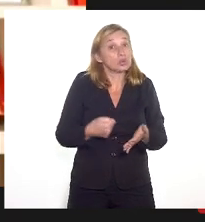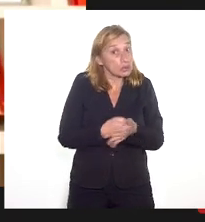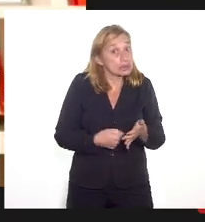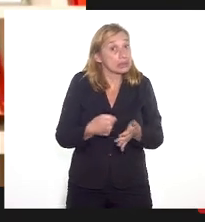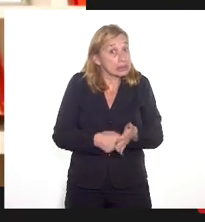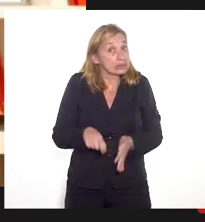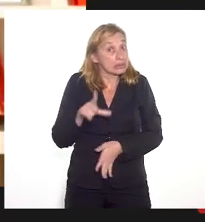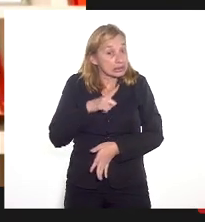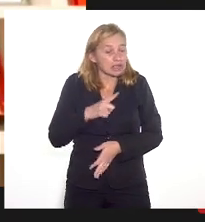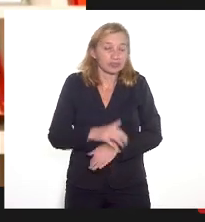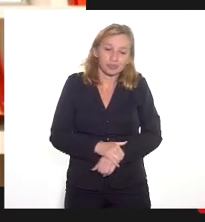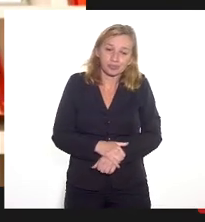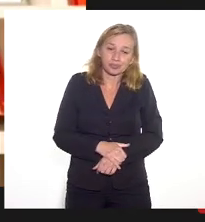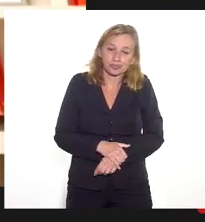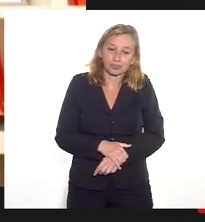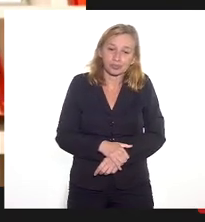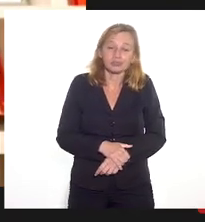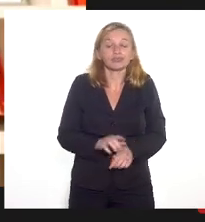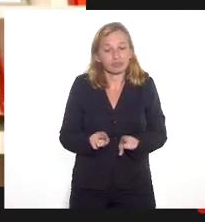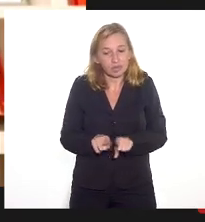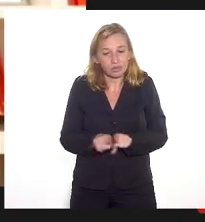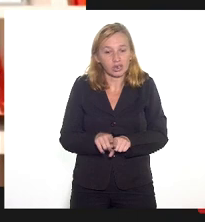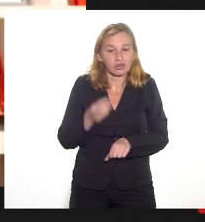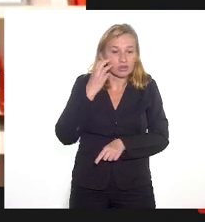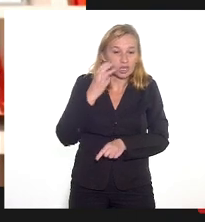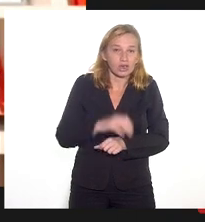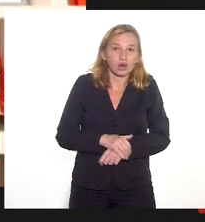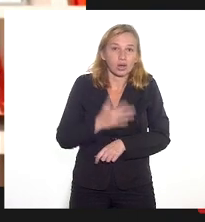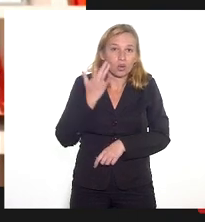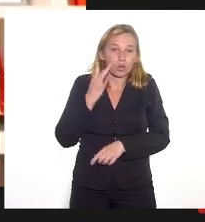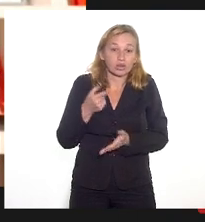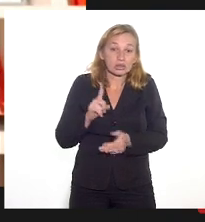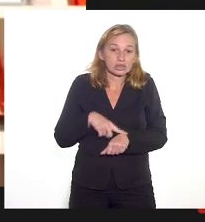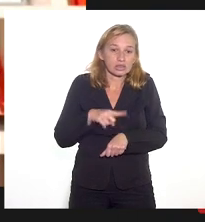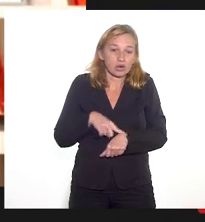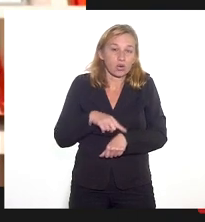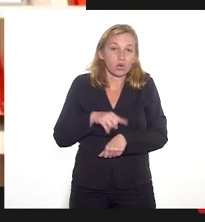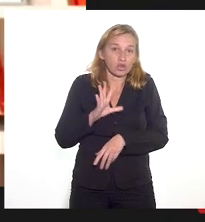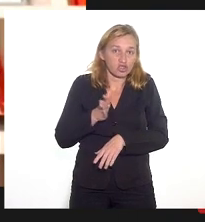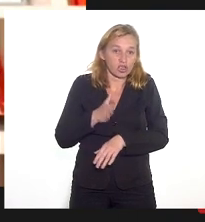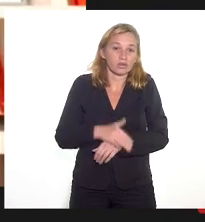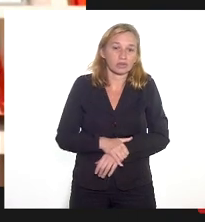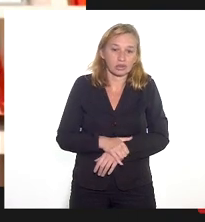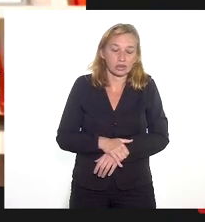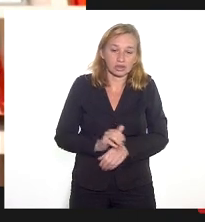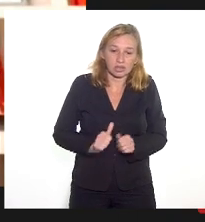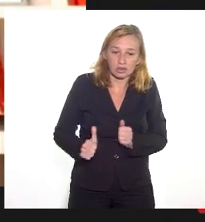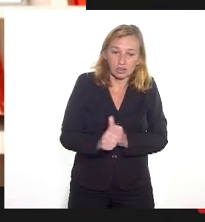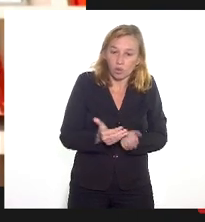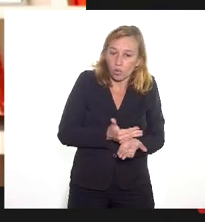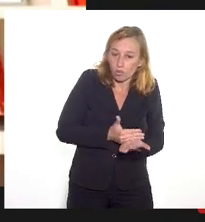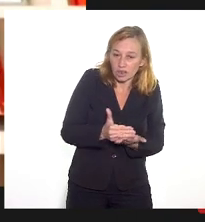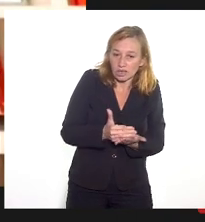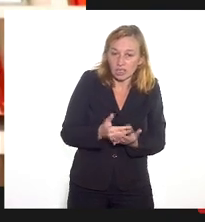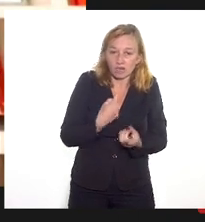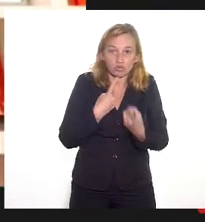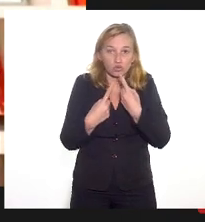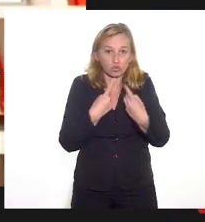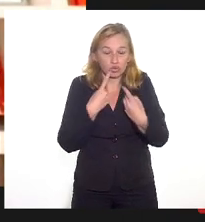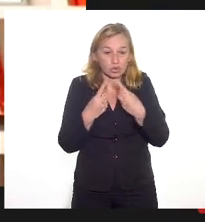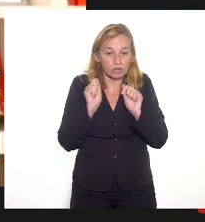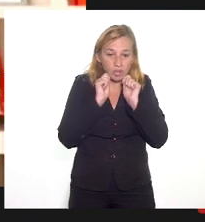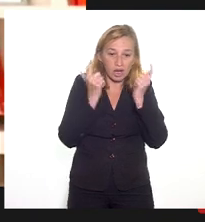que travar. Além disso, Valdec, eu acho que está na hora da nossa frente começar a abrir um debate na Alerj